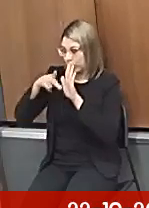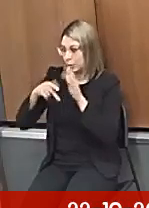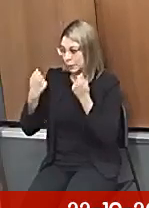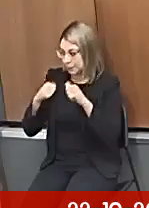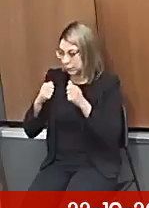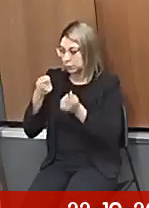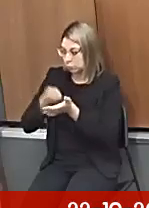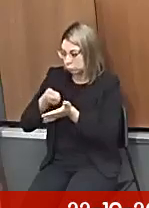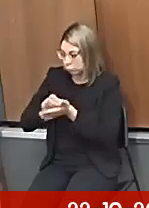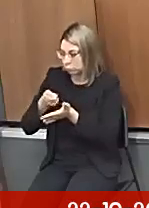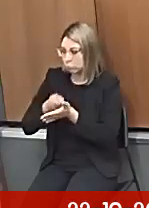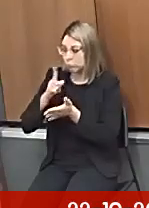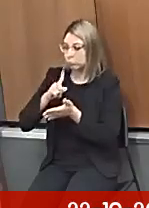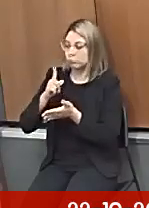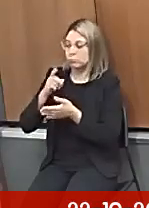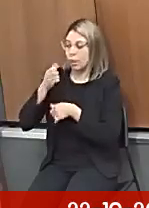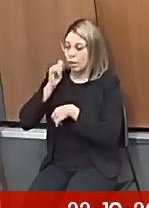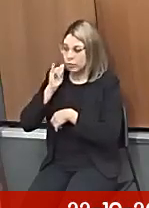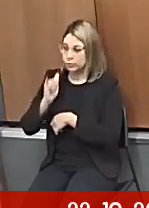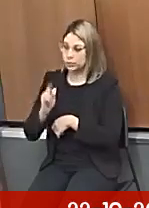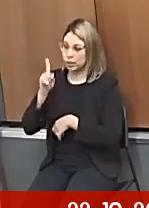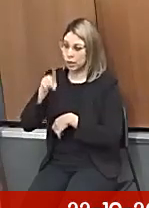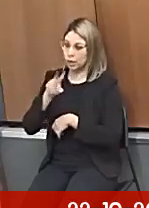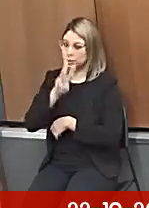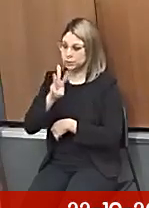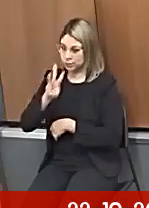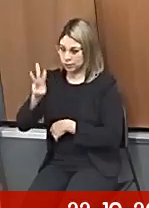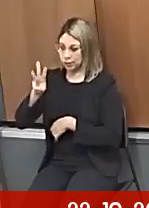as atividades no site da Semana Nacional,